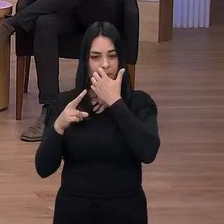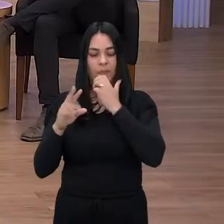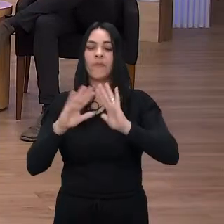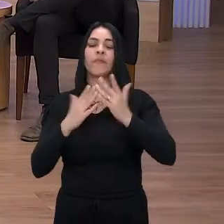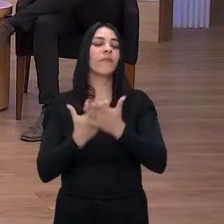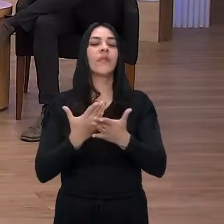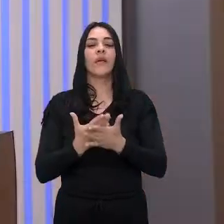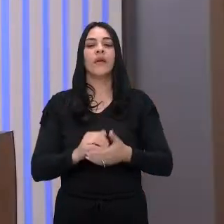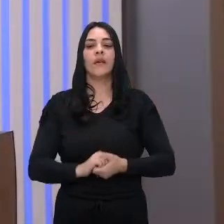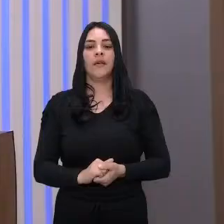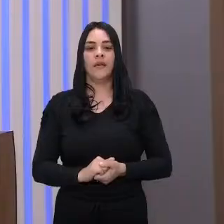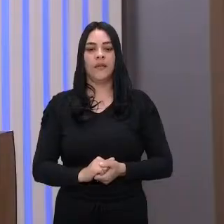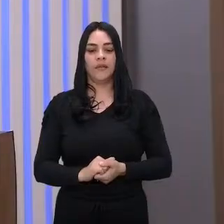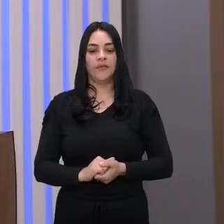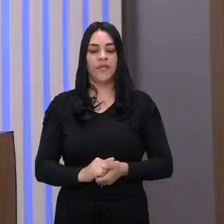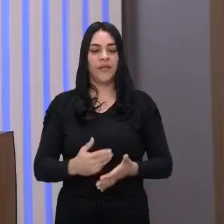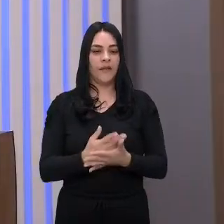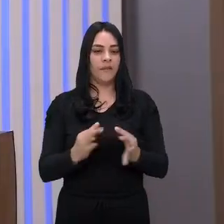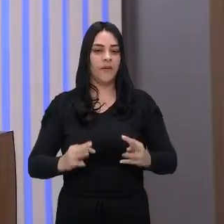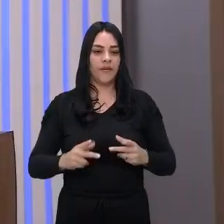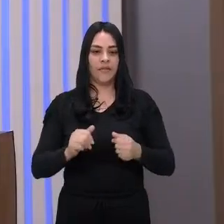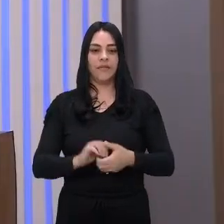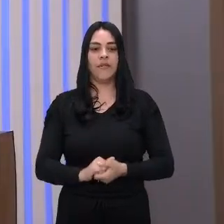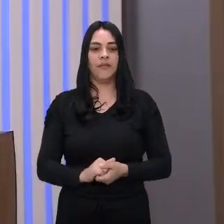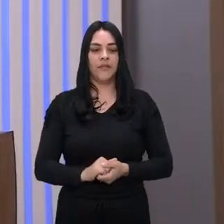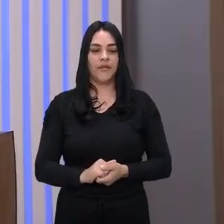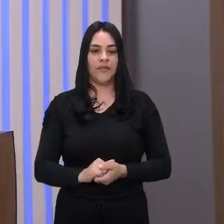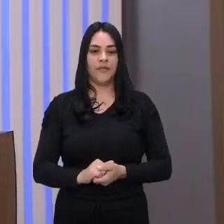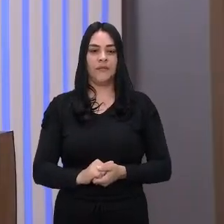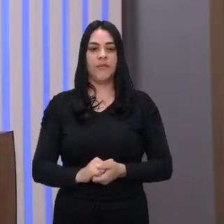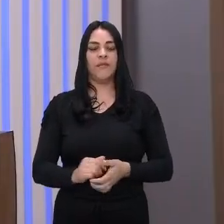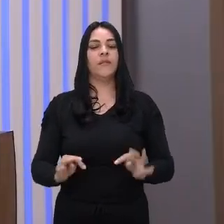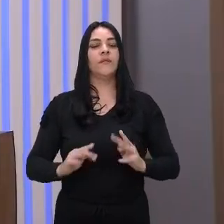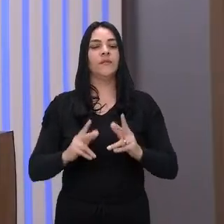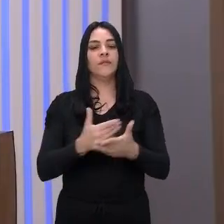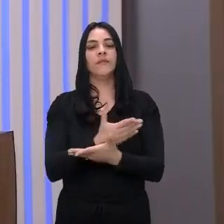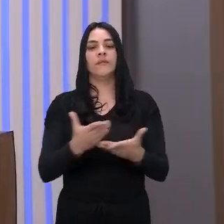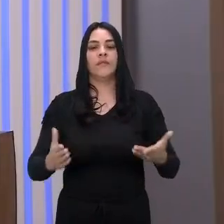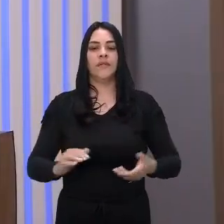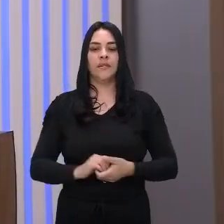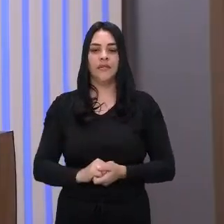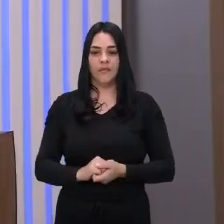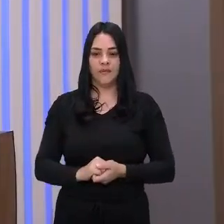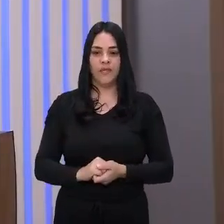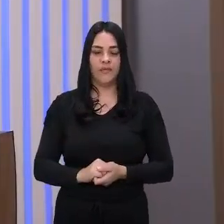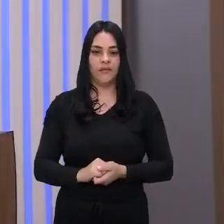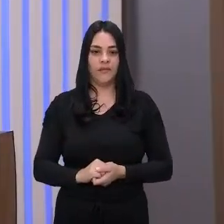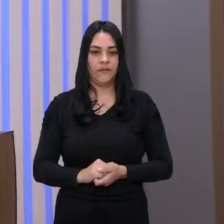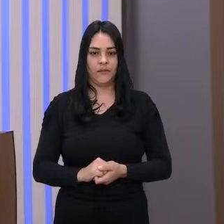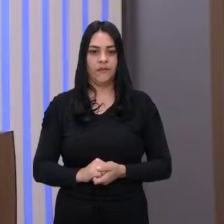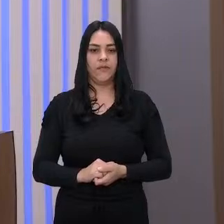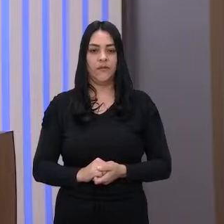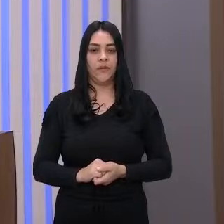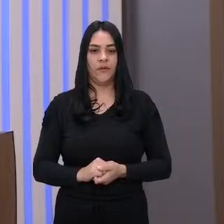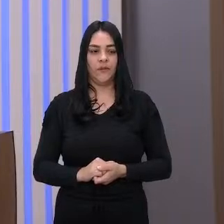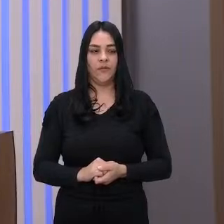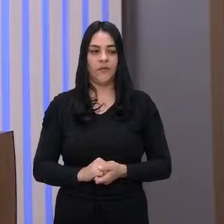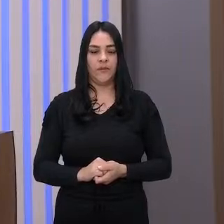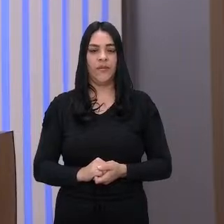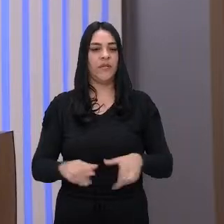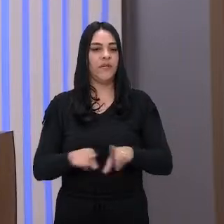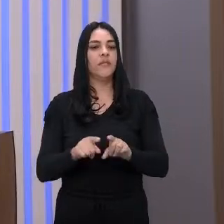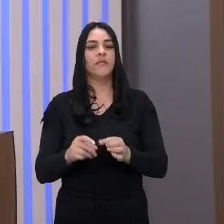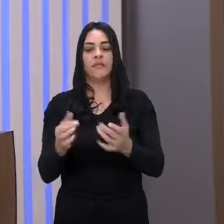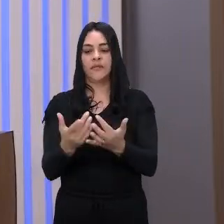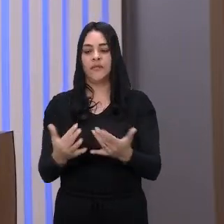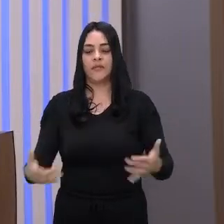mas eu sei que já falamos em algum diálogo, que era justamente um misto entre uma prática com a horta e com a composteira, que o produto